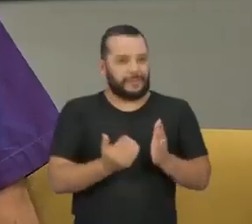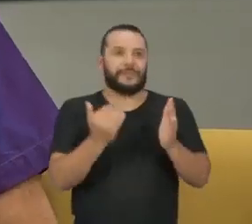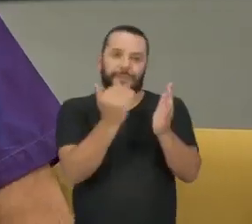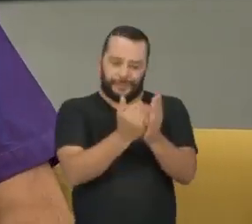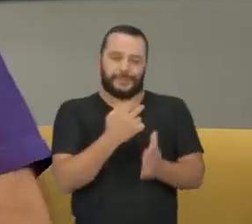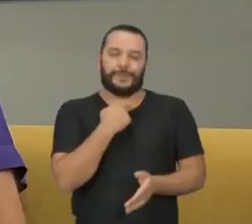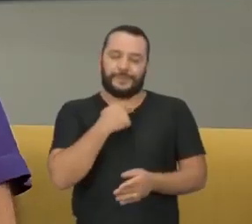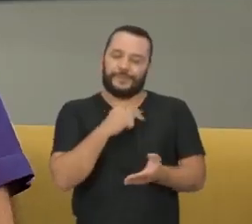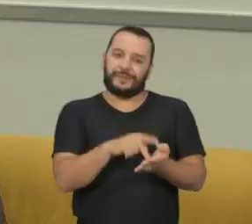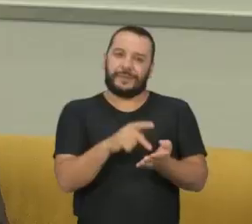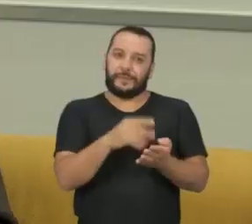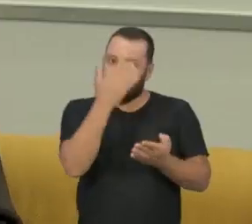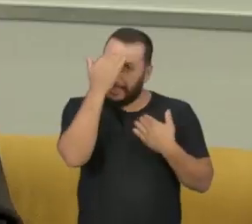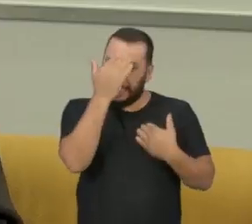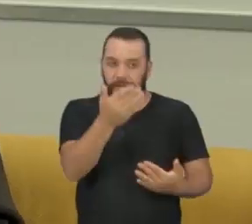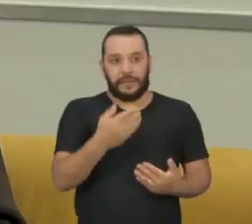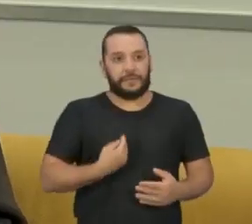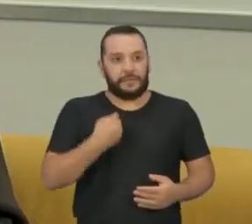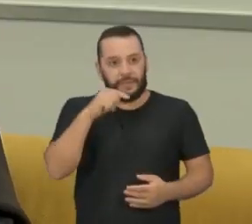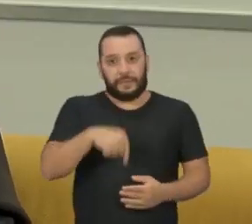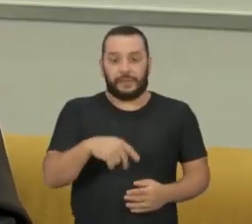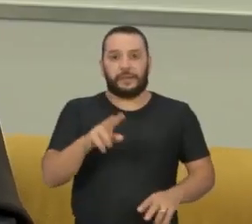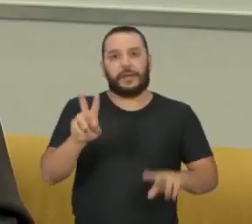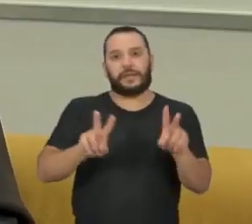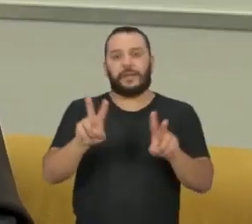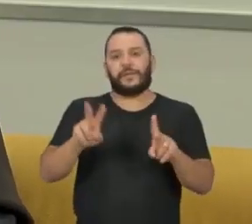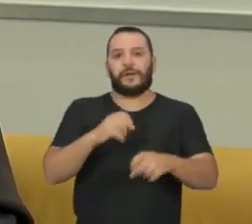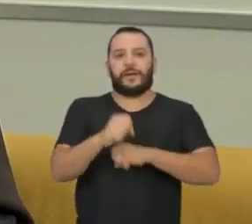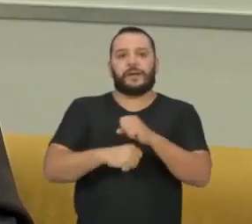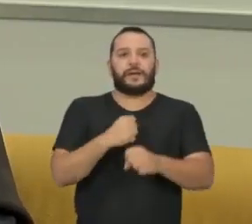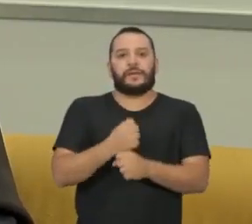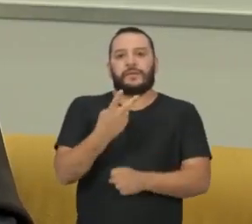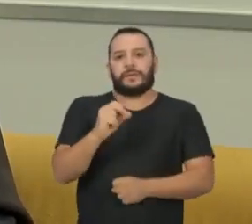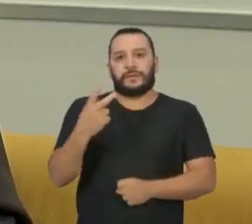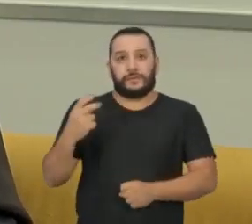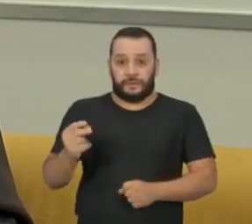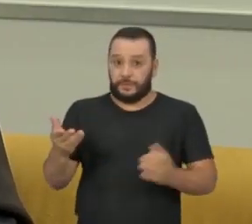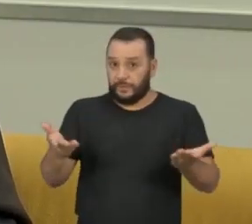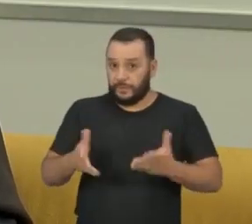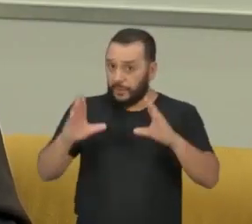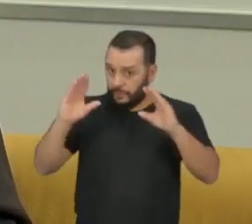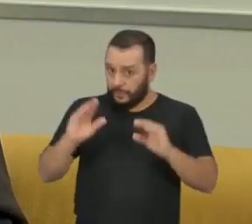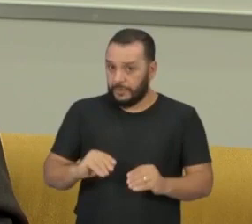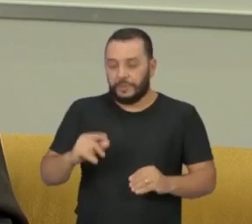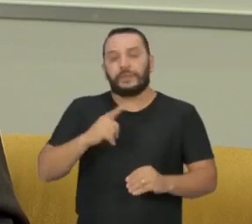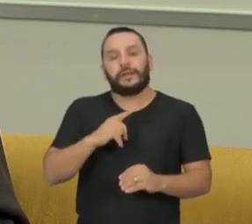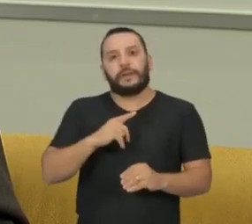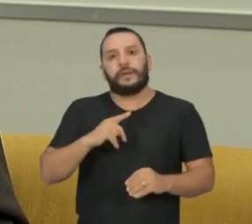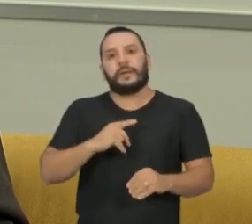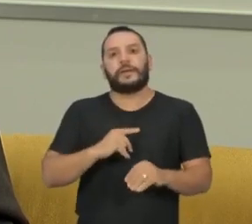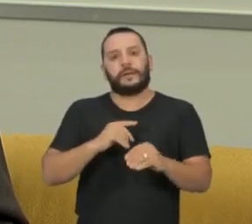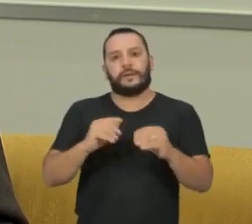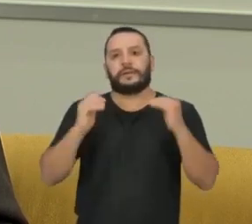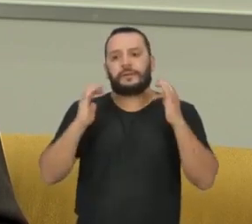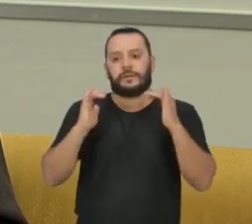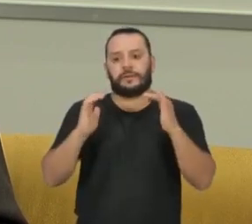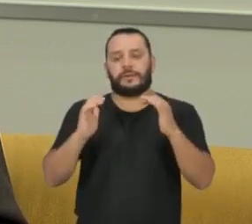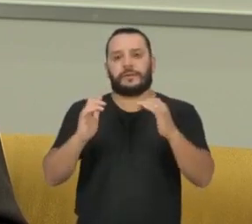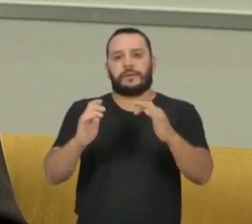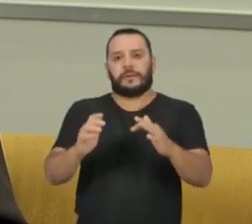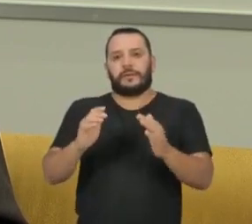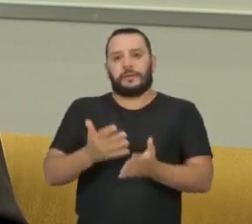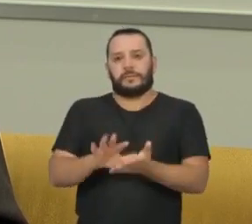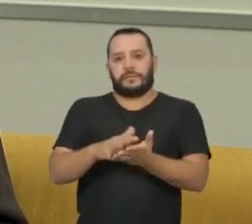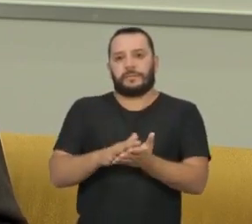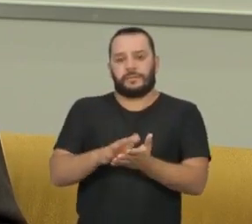participação. Obrigado, aqui, né? Valeu. E olha, Carnaval 2020 ainda falando, essa noite tem mais desfile no Sambódromo de São Paulo. O